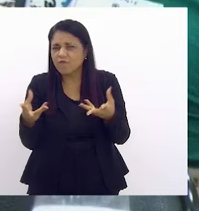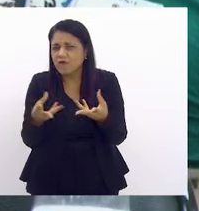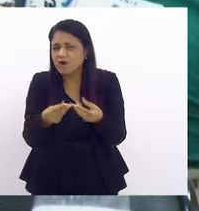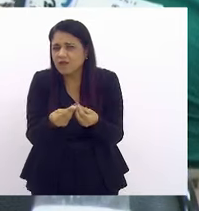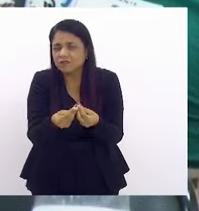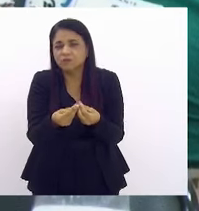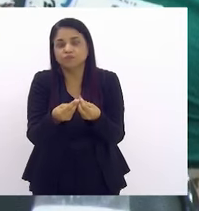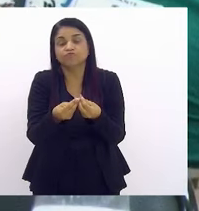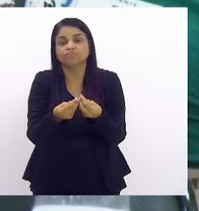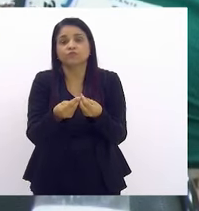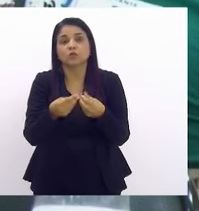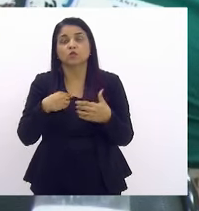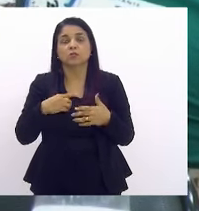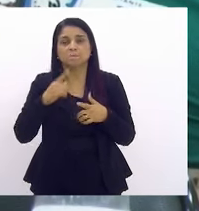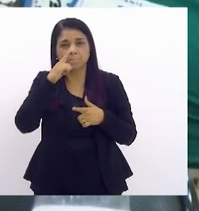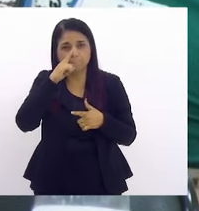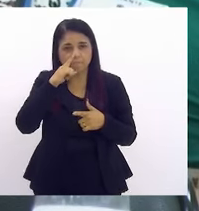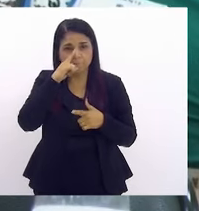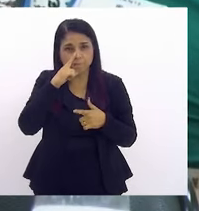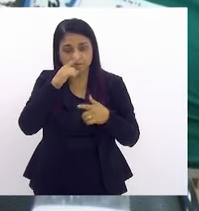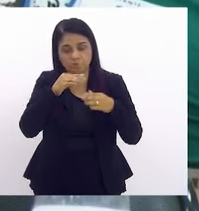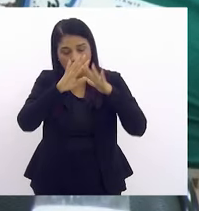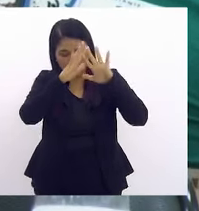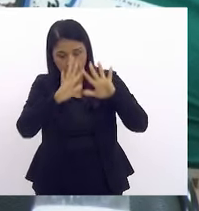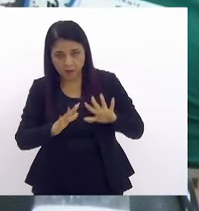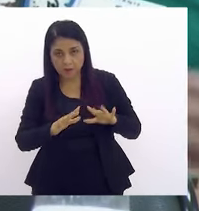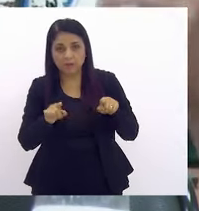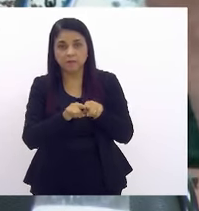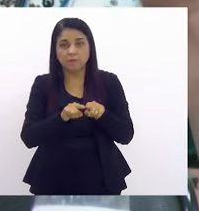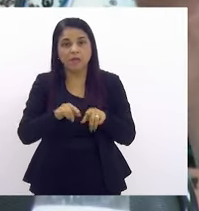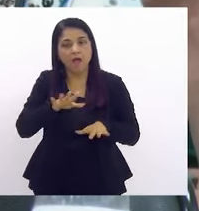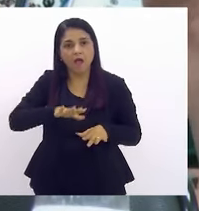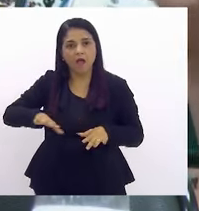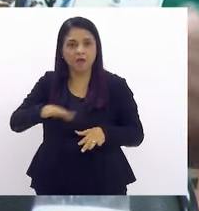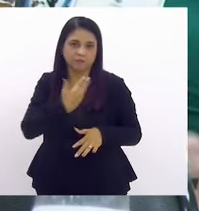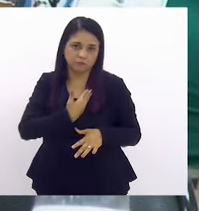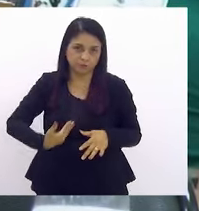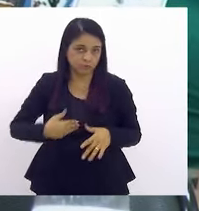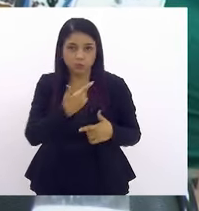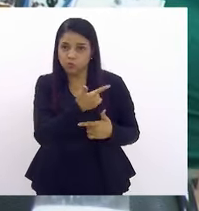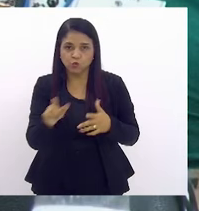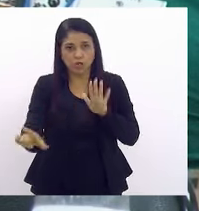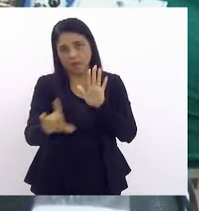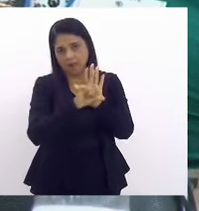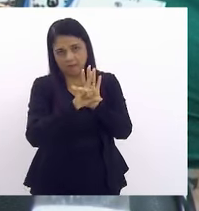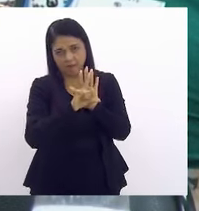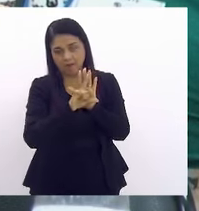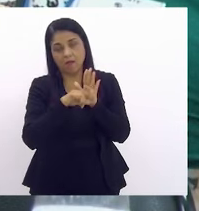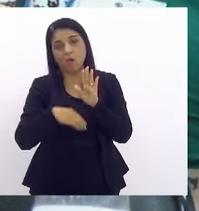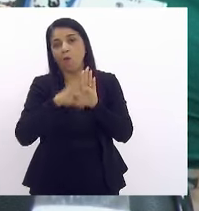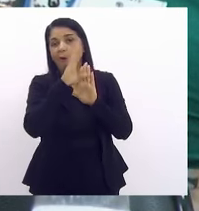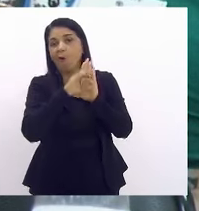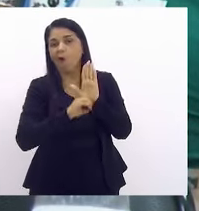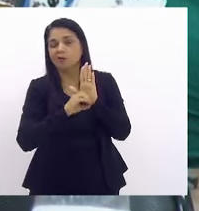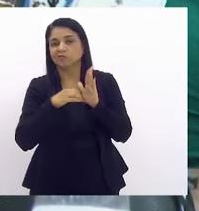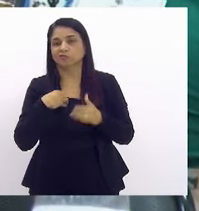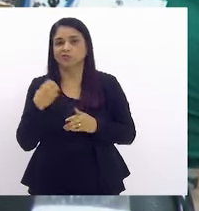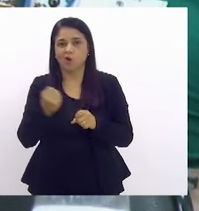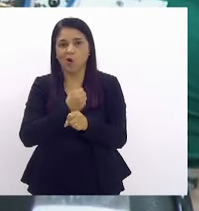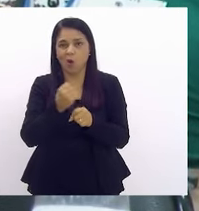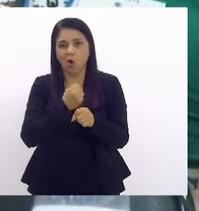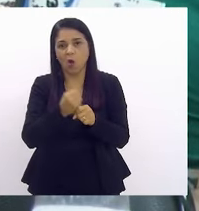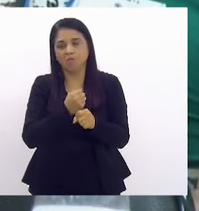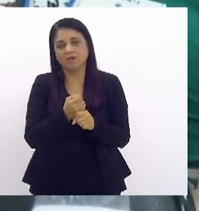áreas públicas, né? Porque nós não tínhamos uma legislação que falasse sobre isso. O Código de Obra e a Lei de Usurpação do Solo também